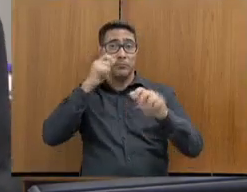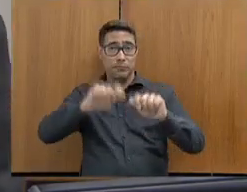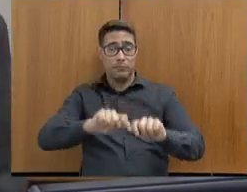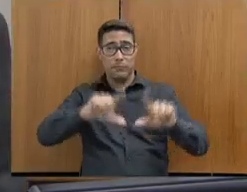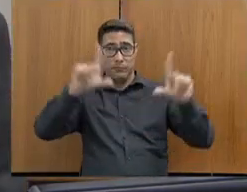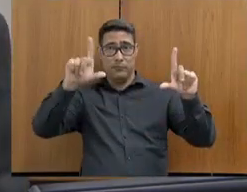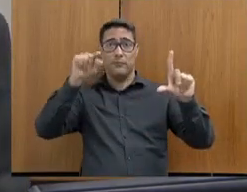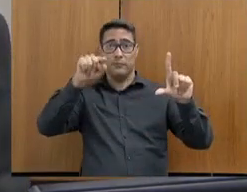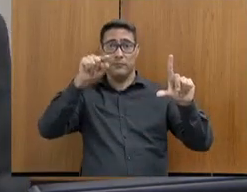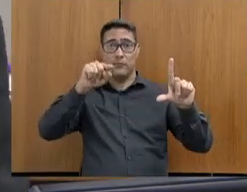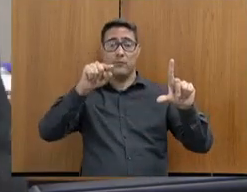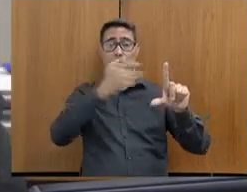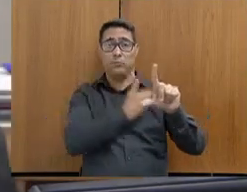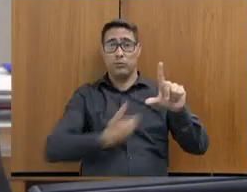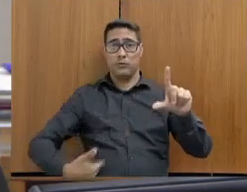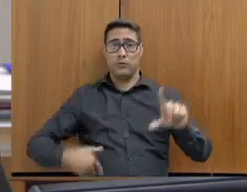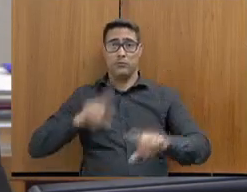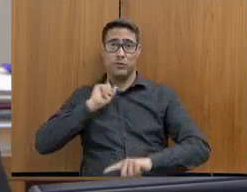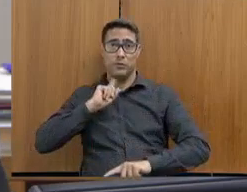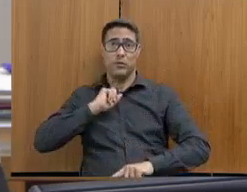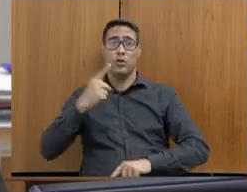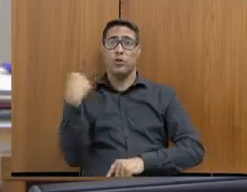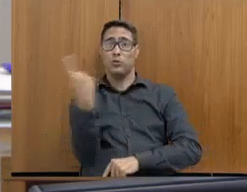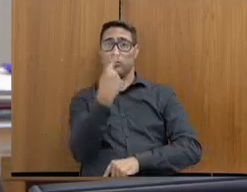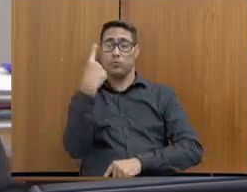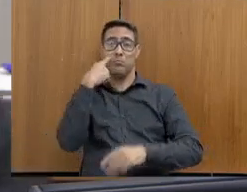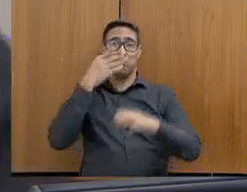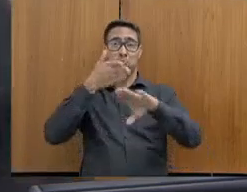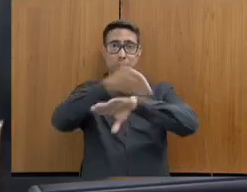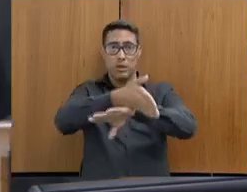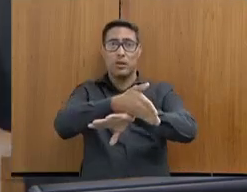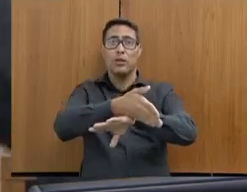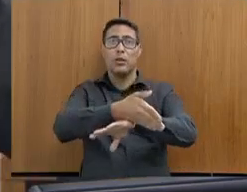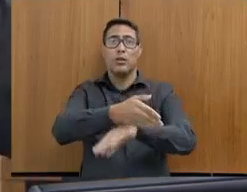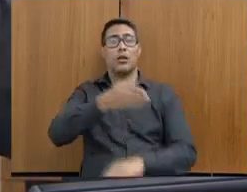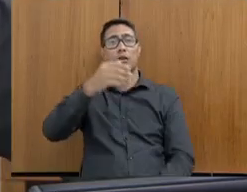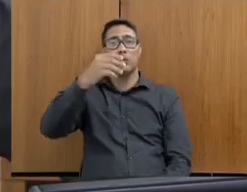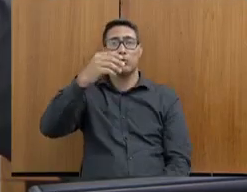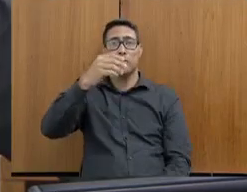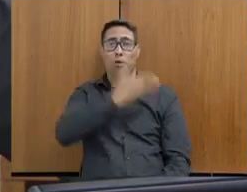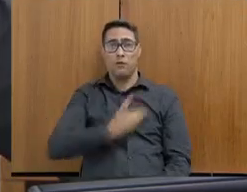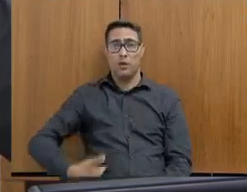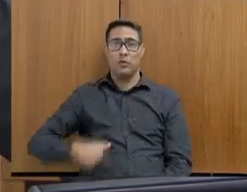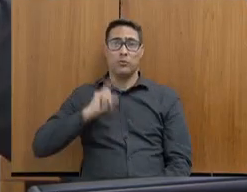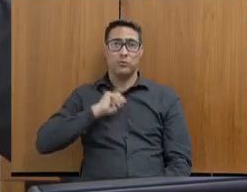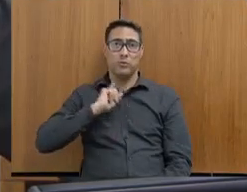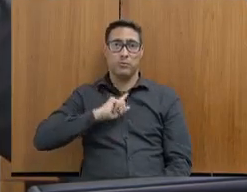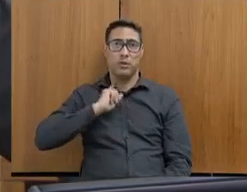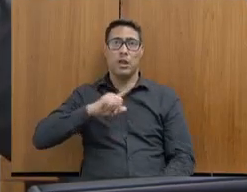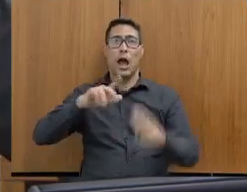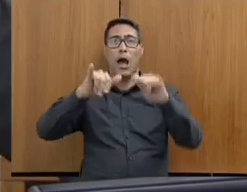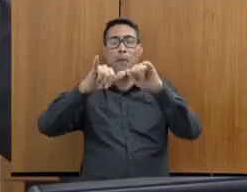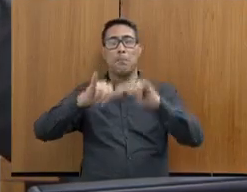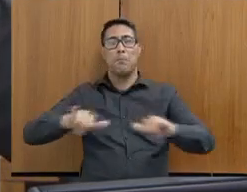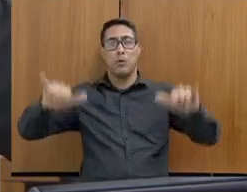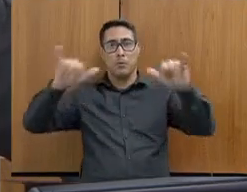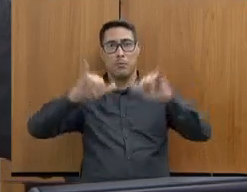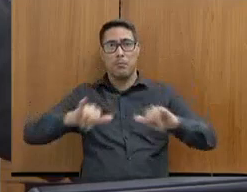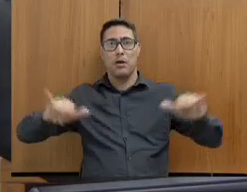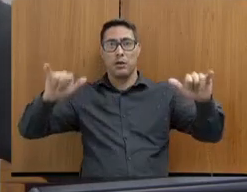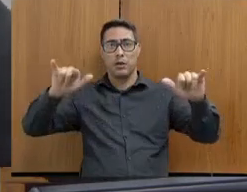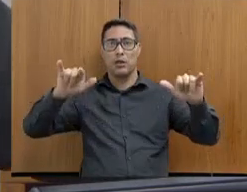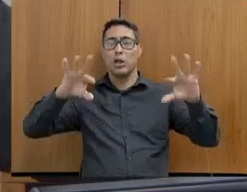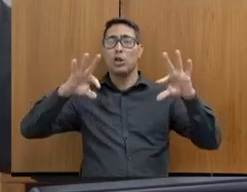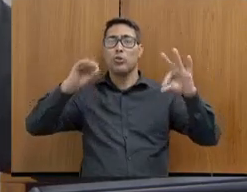governo de Minas qualquer um dos Senhores que abrir aqui porta oficial do governo de Minas a propaganda está que os trem está nos